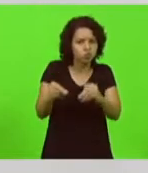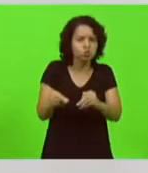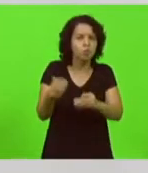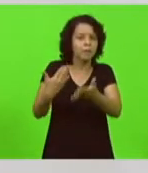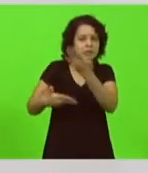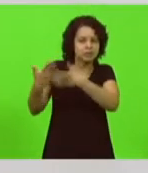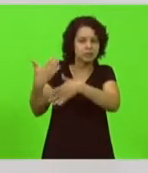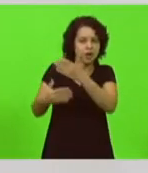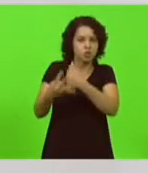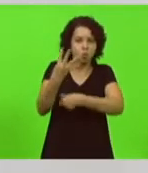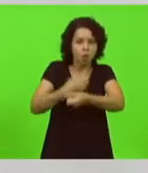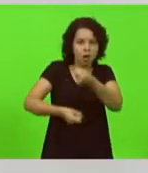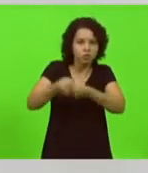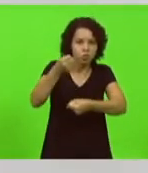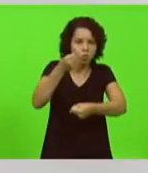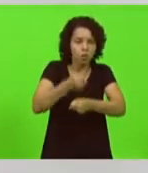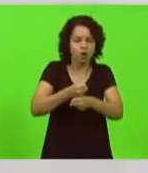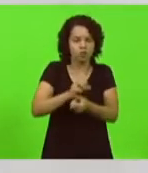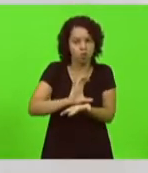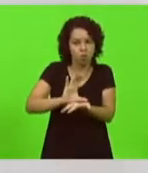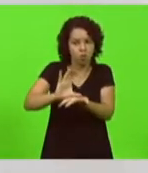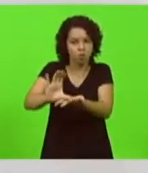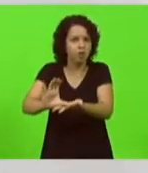da gestão anterior no UNIEDU.